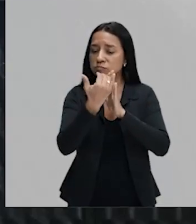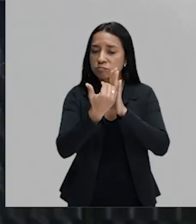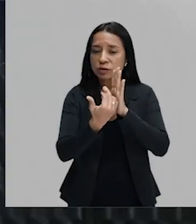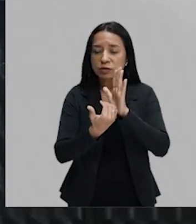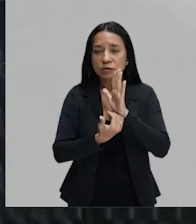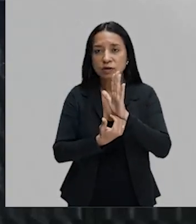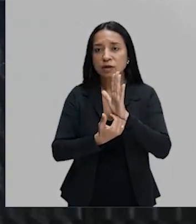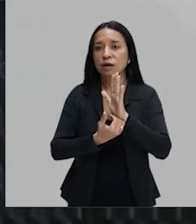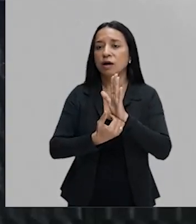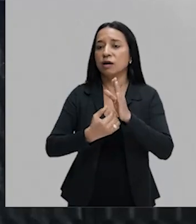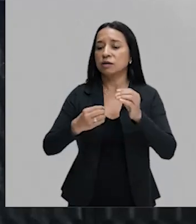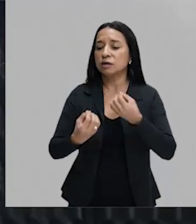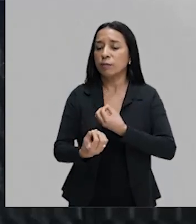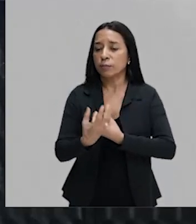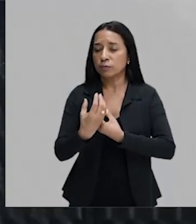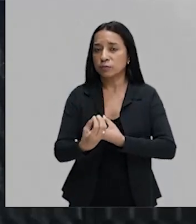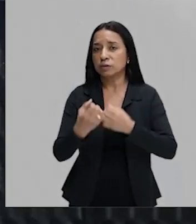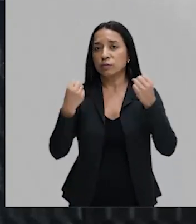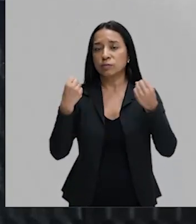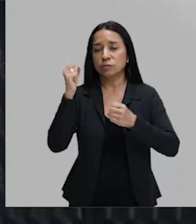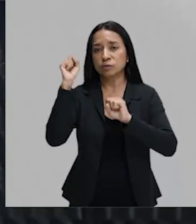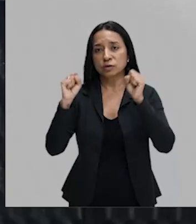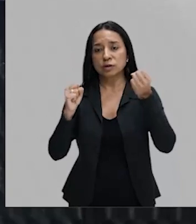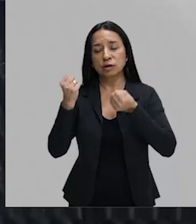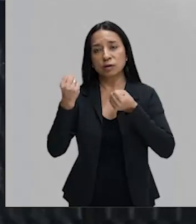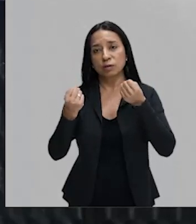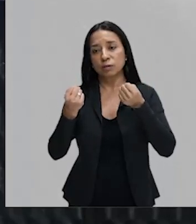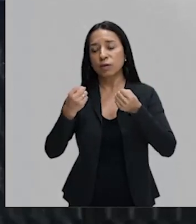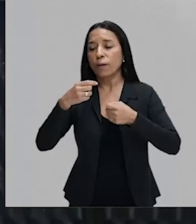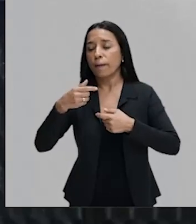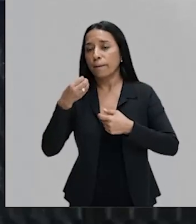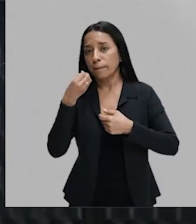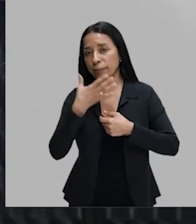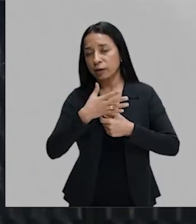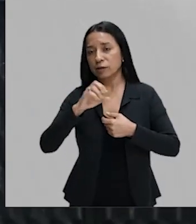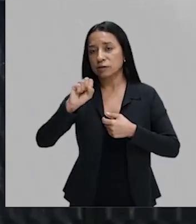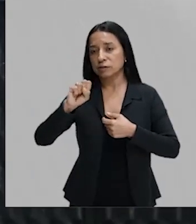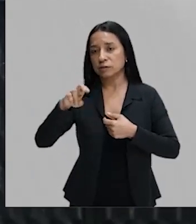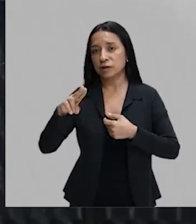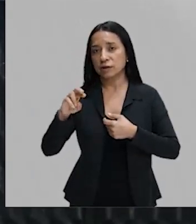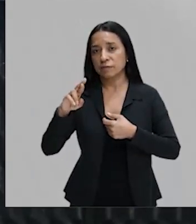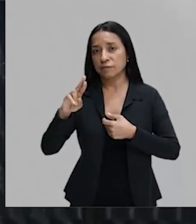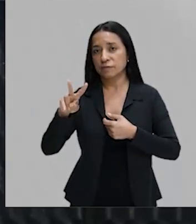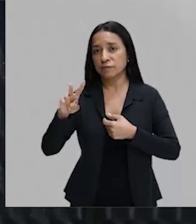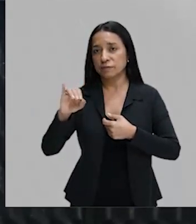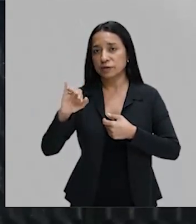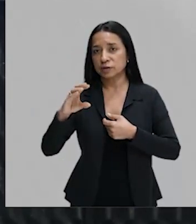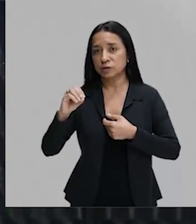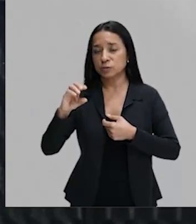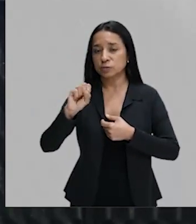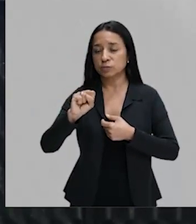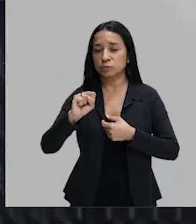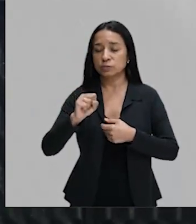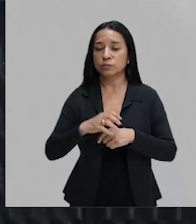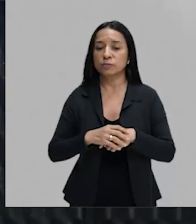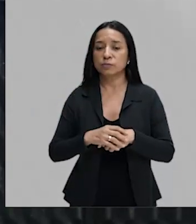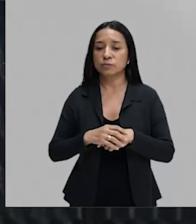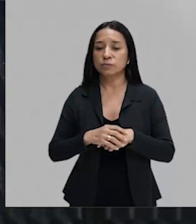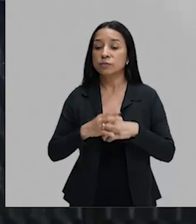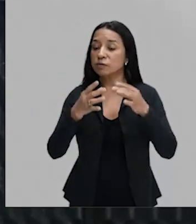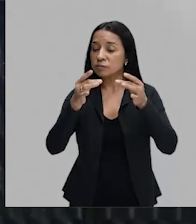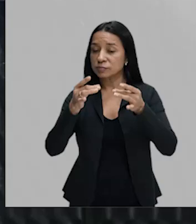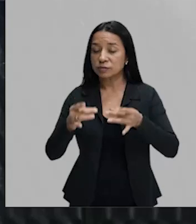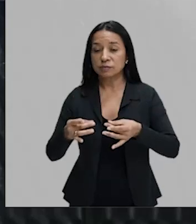produção industrial de uma produção de bem de serviço, certo? E um detalhe,